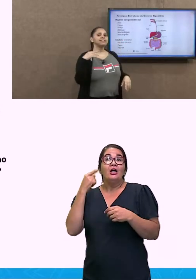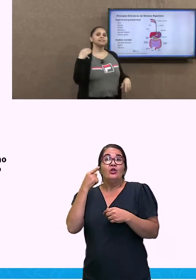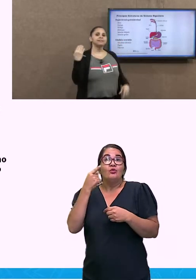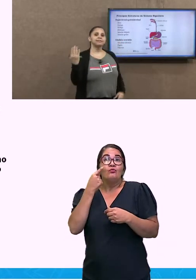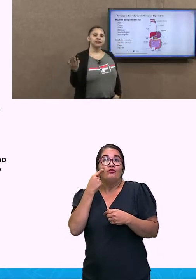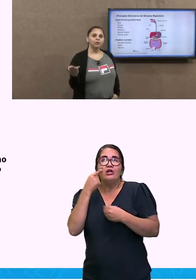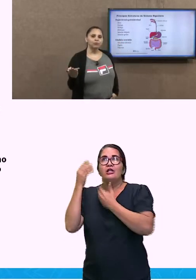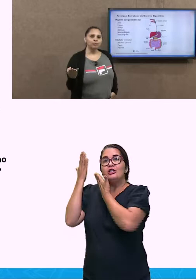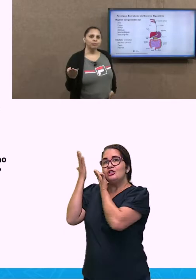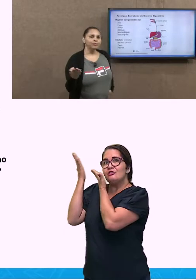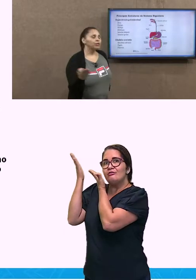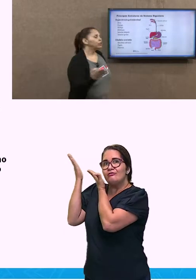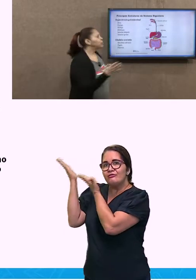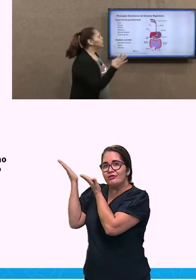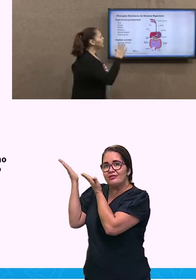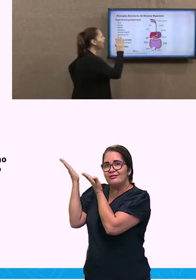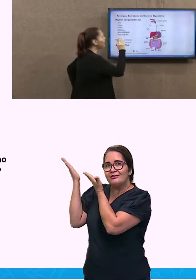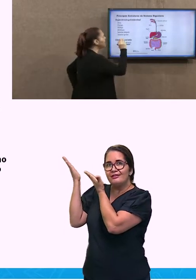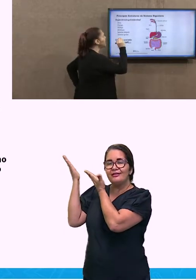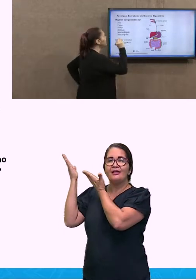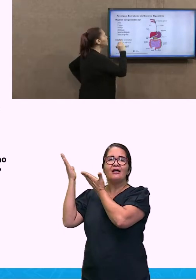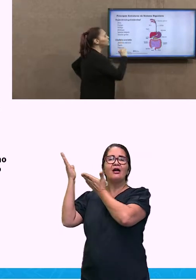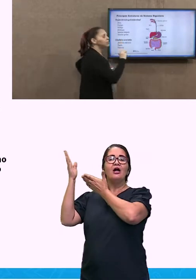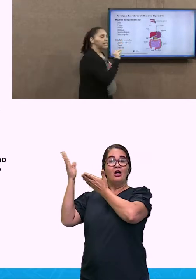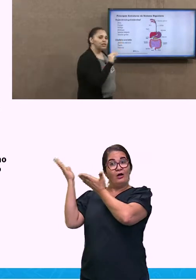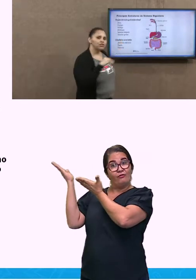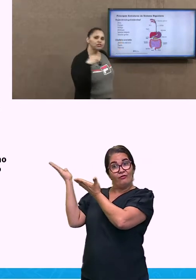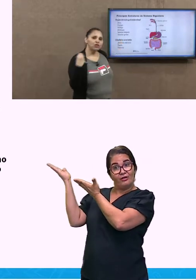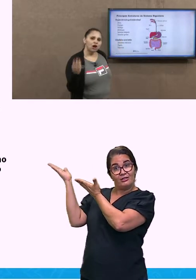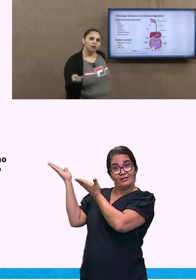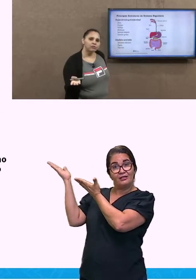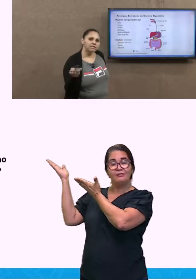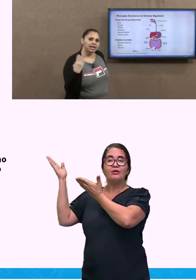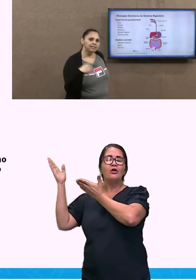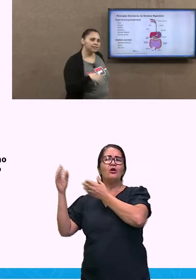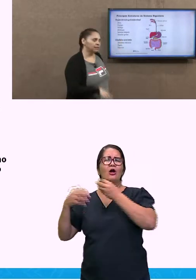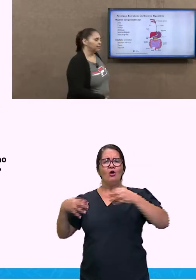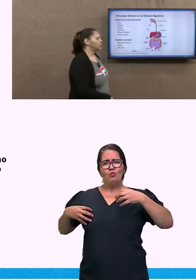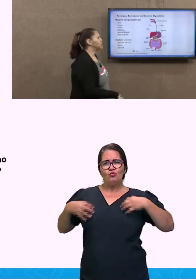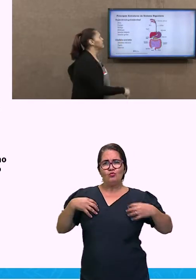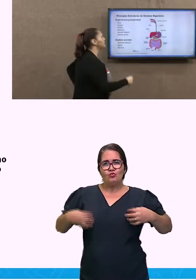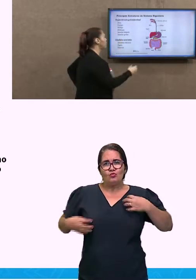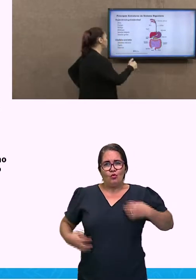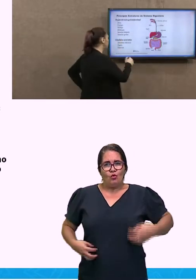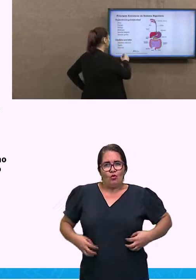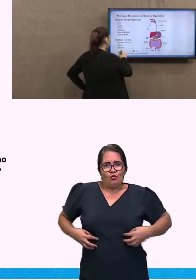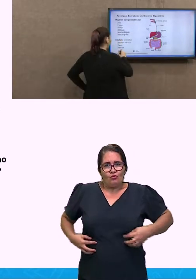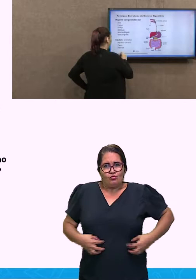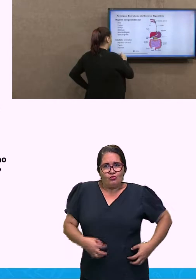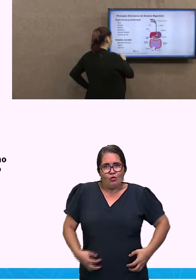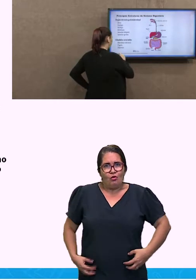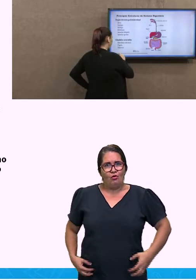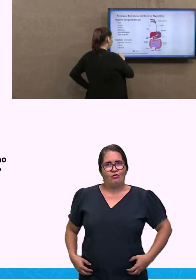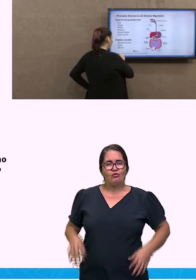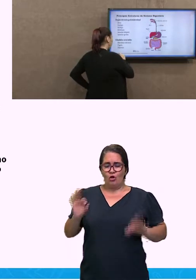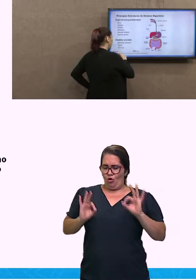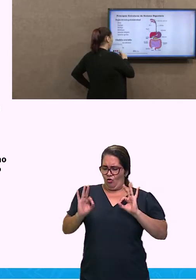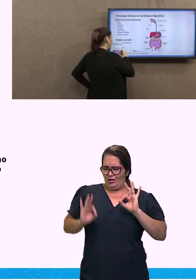aonde estão cada um destes órgãos e dessas glândulas. Então, nós vamos ter